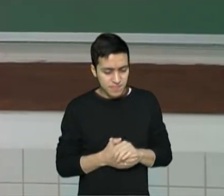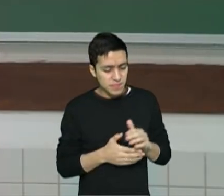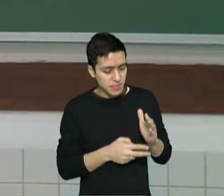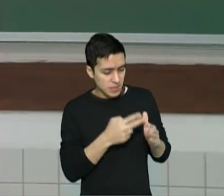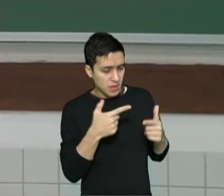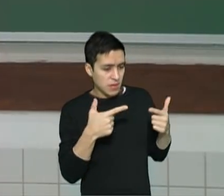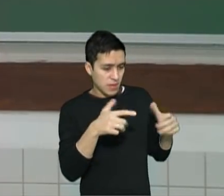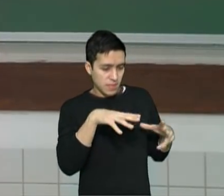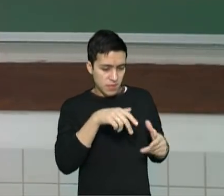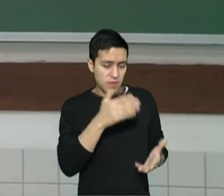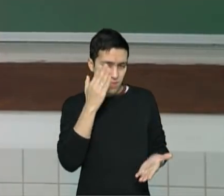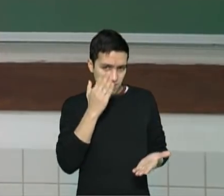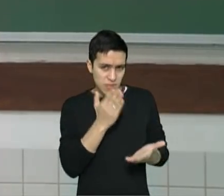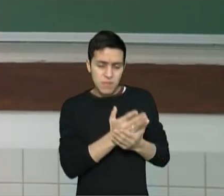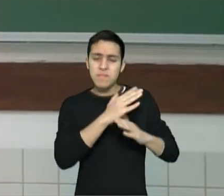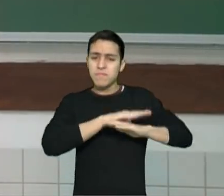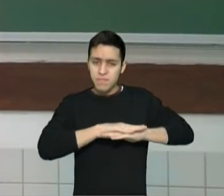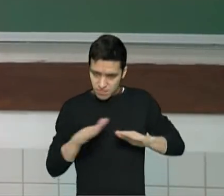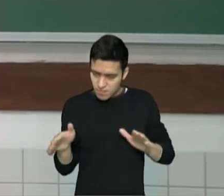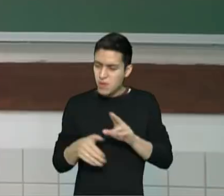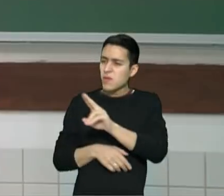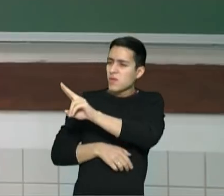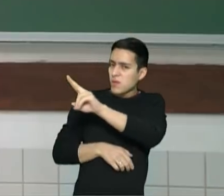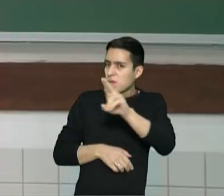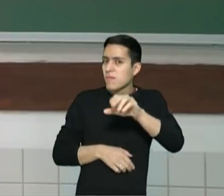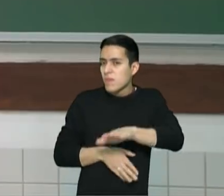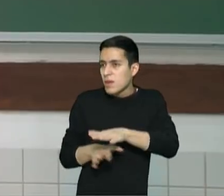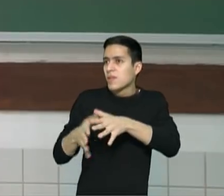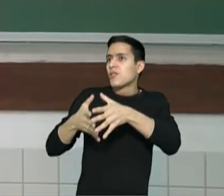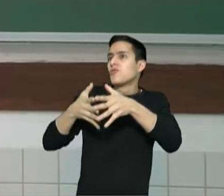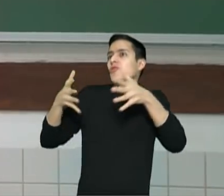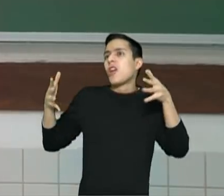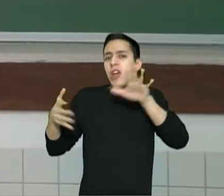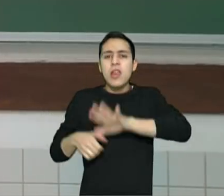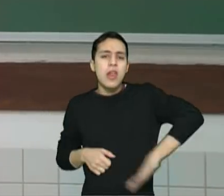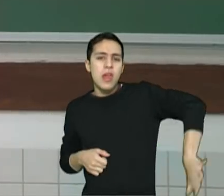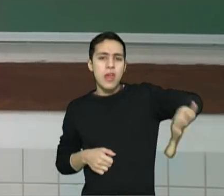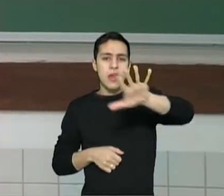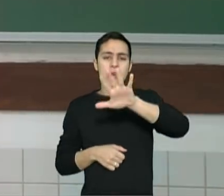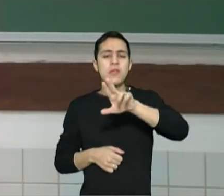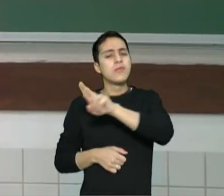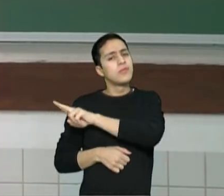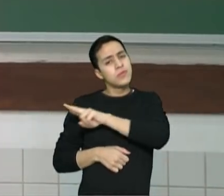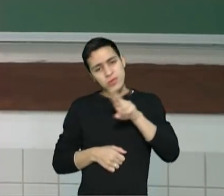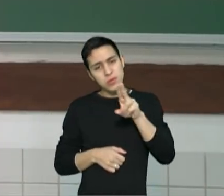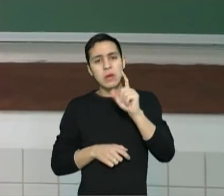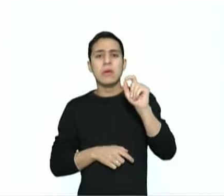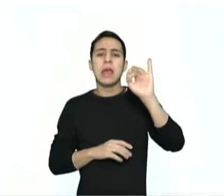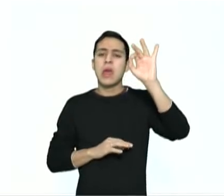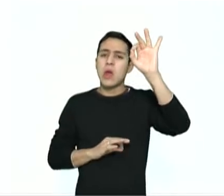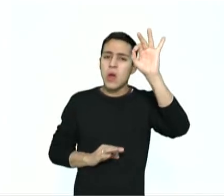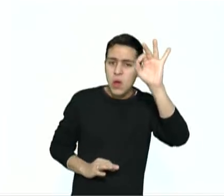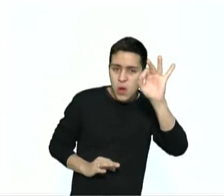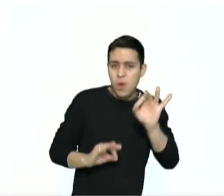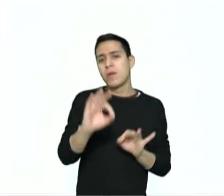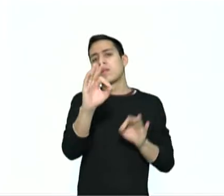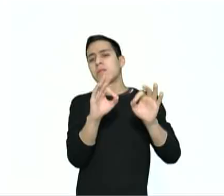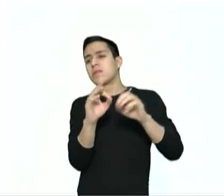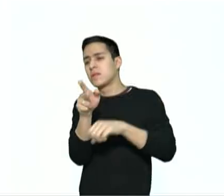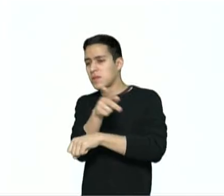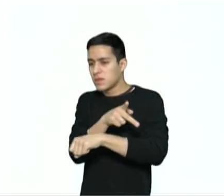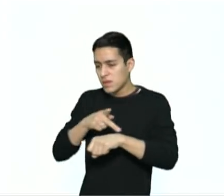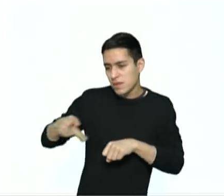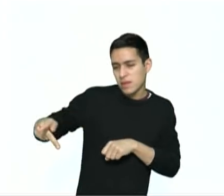Guerra Mundial, quiseram dar uma conotação mais ampla do nome ao mudar para Organização das